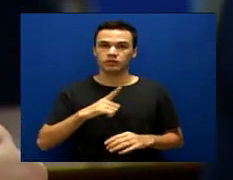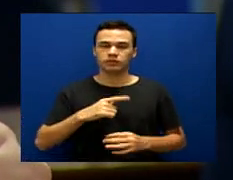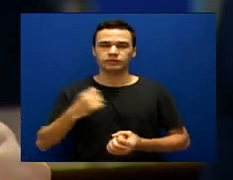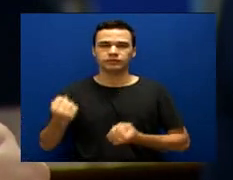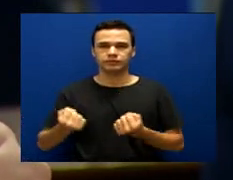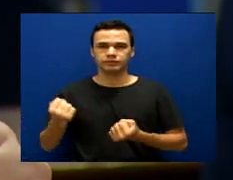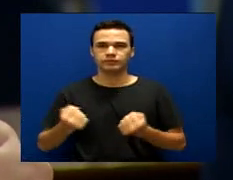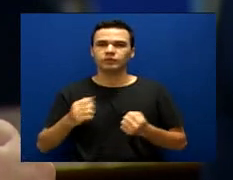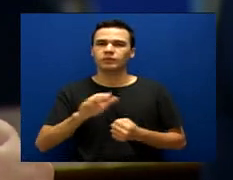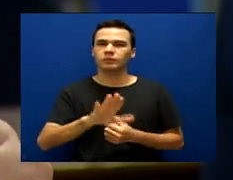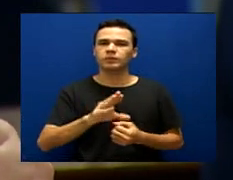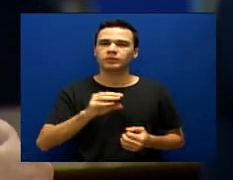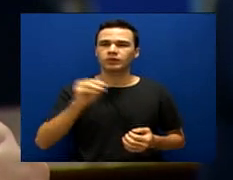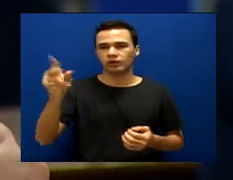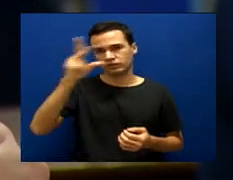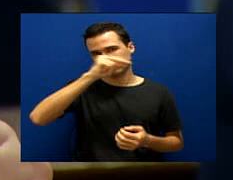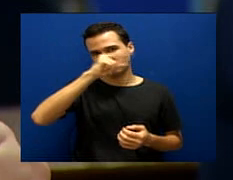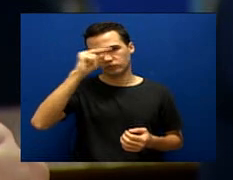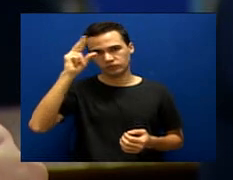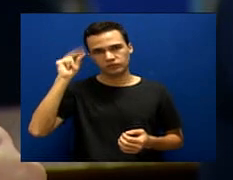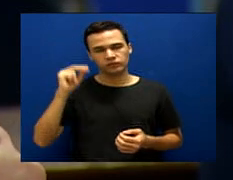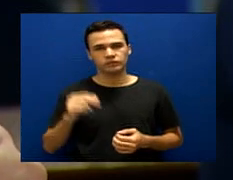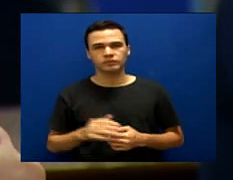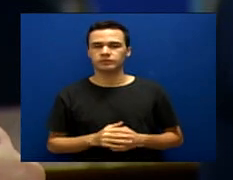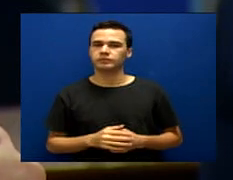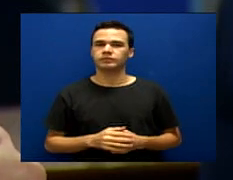nós temos, só que enquanto a prefeitura não